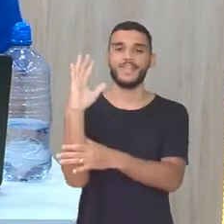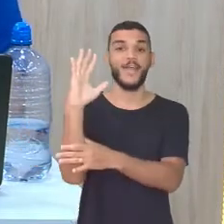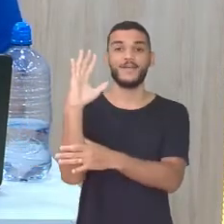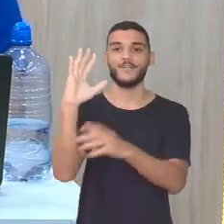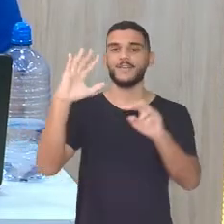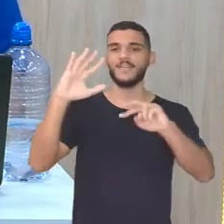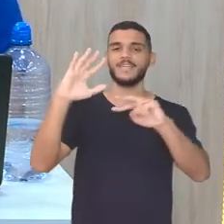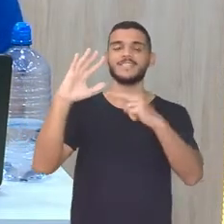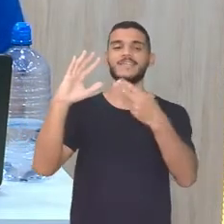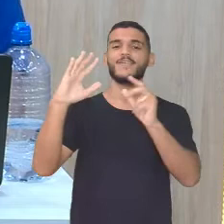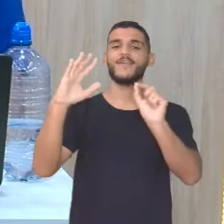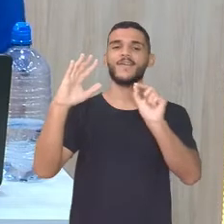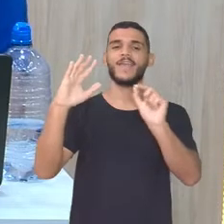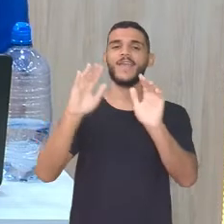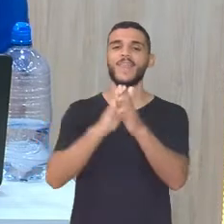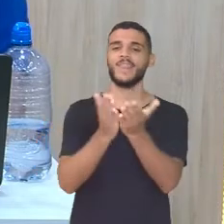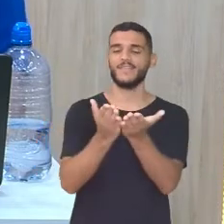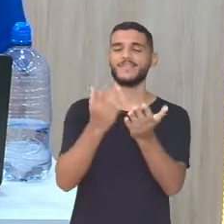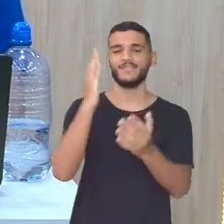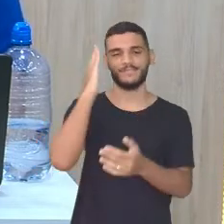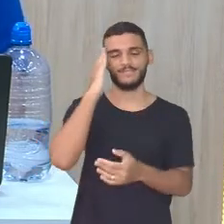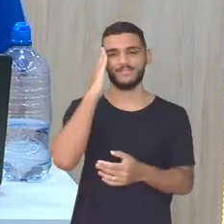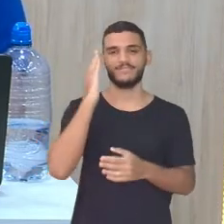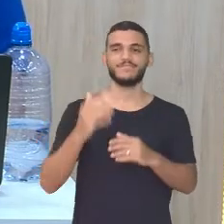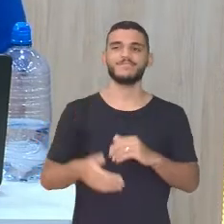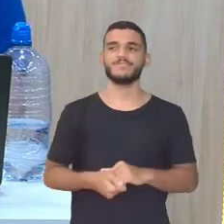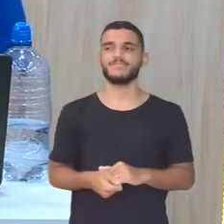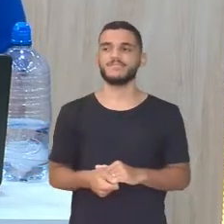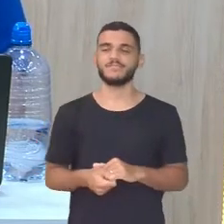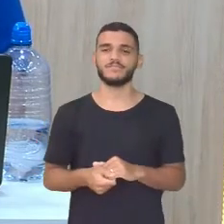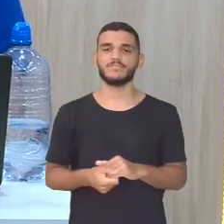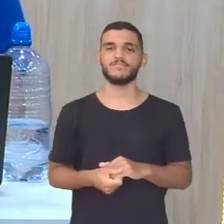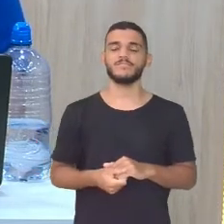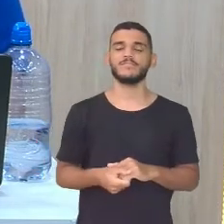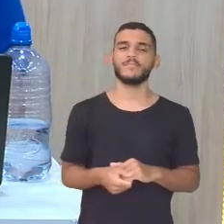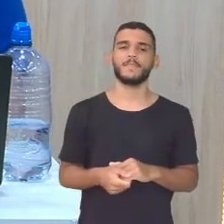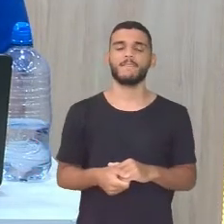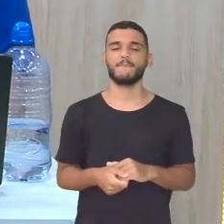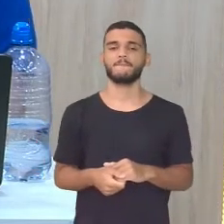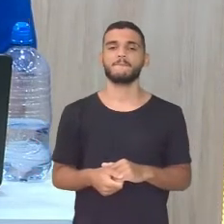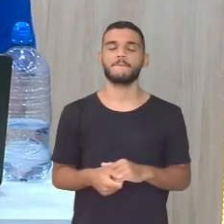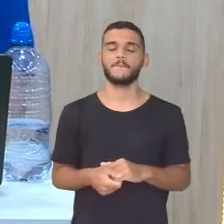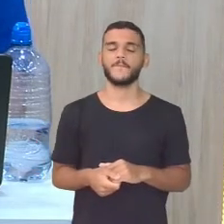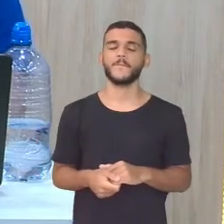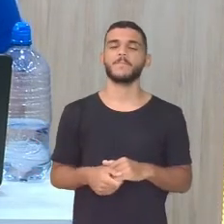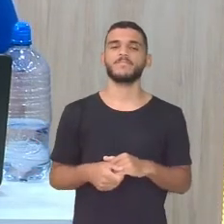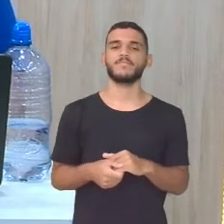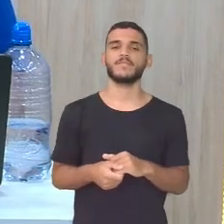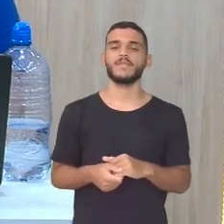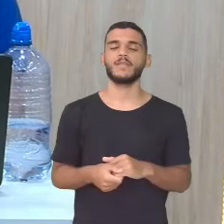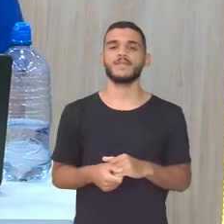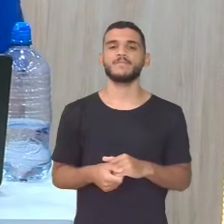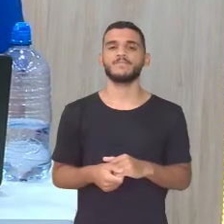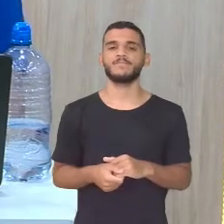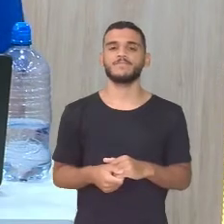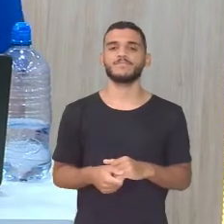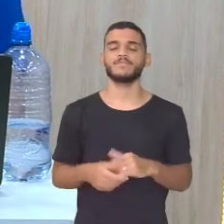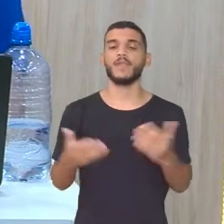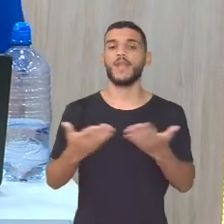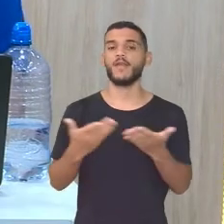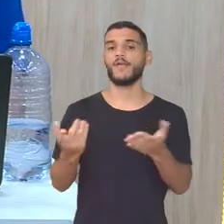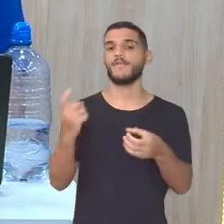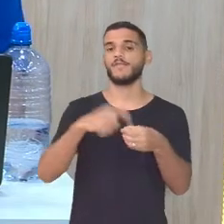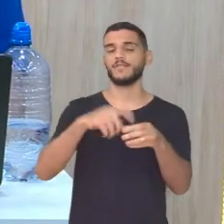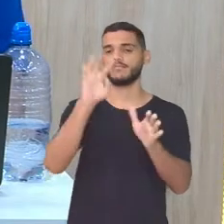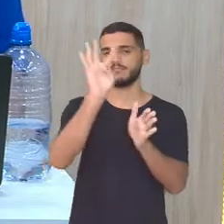chama árvore do livro, tá certo? E é ecológico, né? Porque não consome papel. Você tá lendo pelo computador. Vamos voltar pro